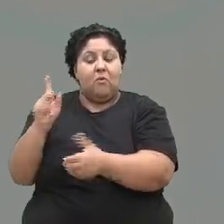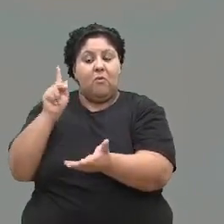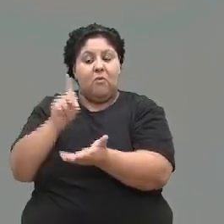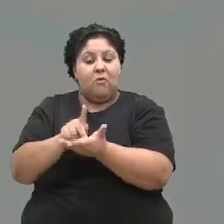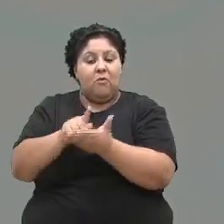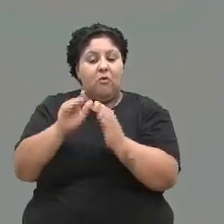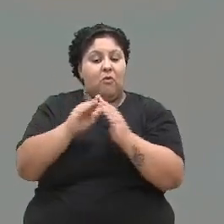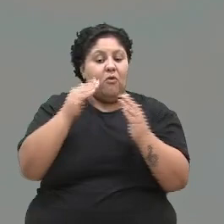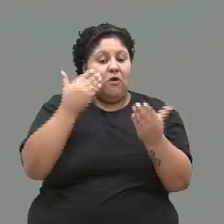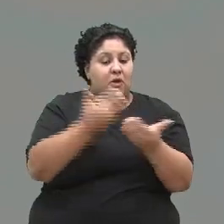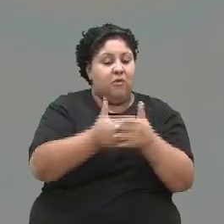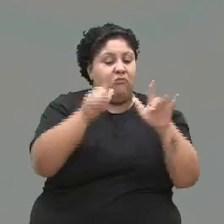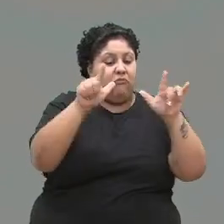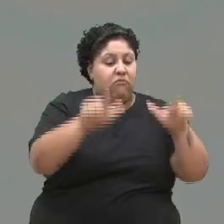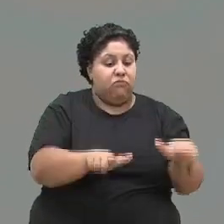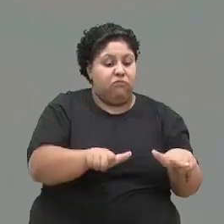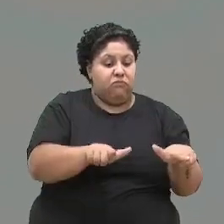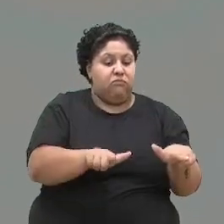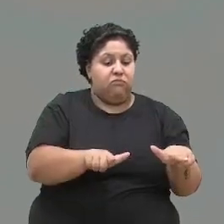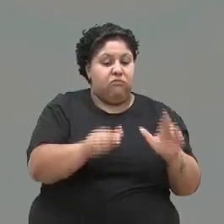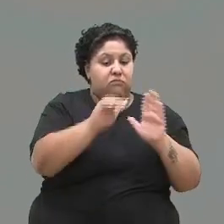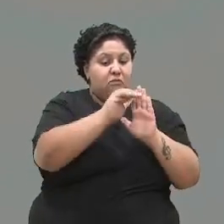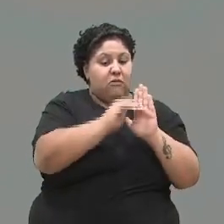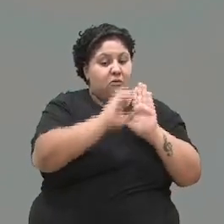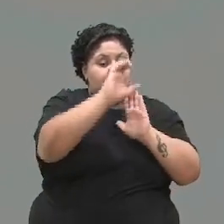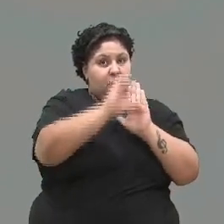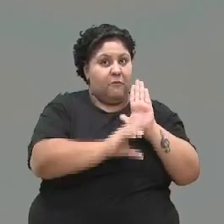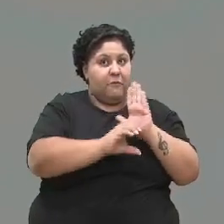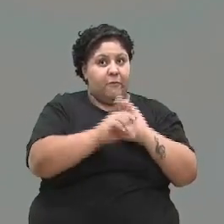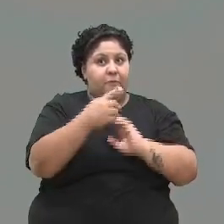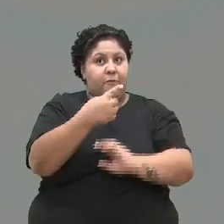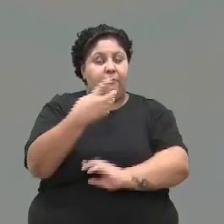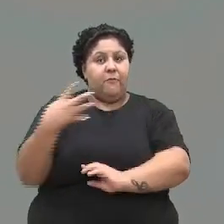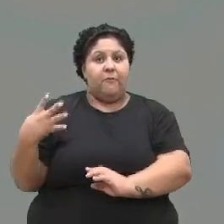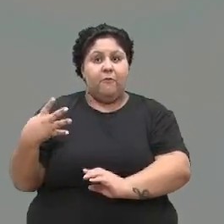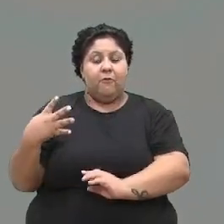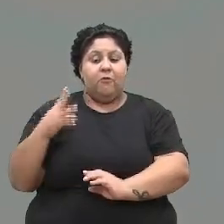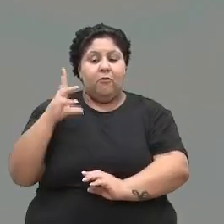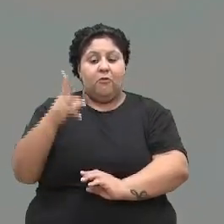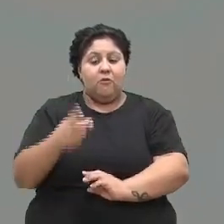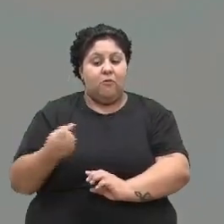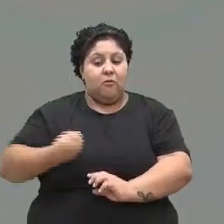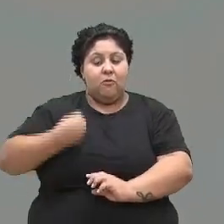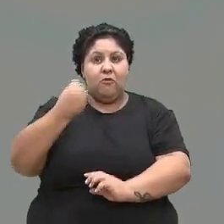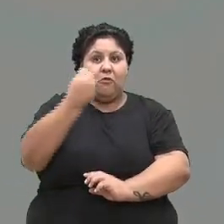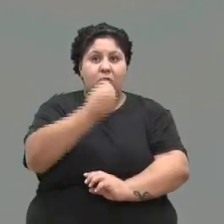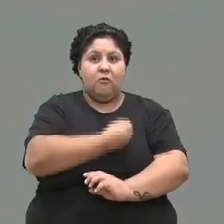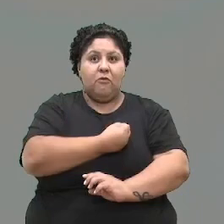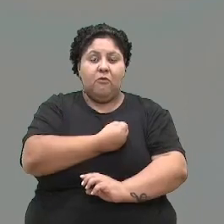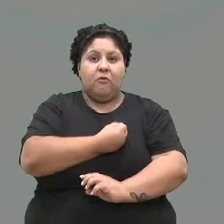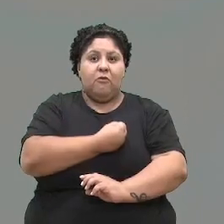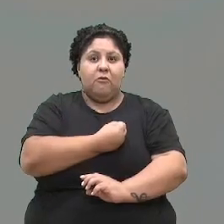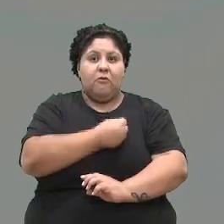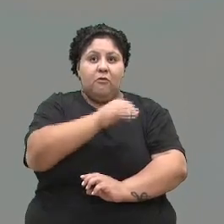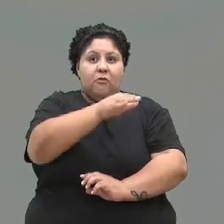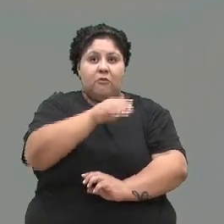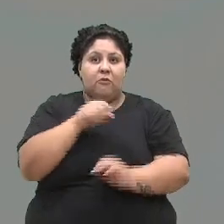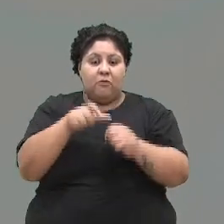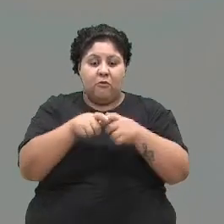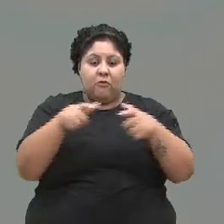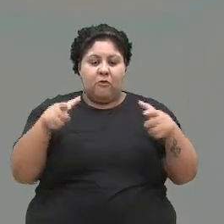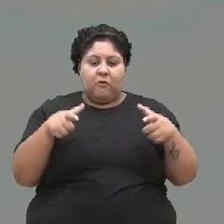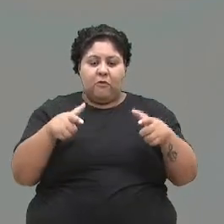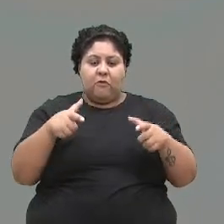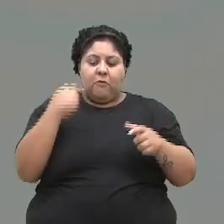a área e o componente curricular. 14. Qual o número de CAGES, convocação de ampliação de